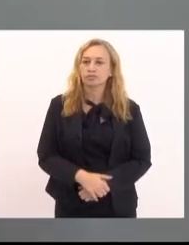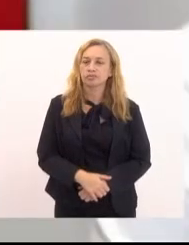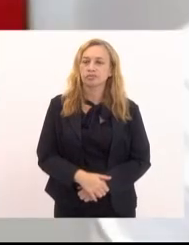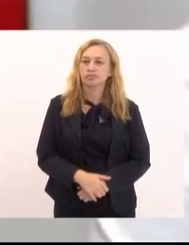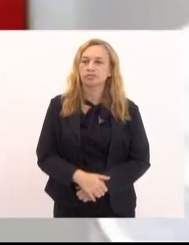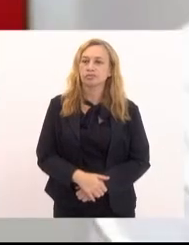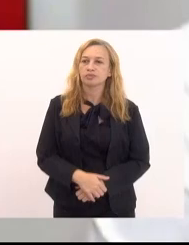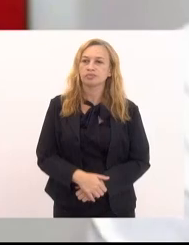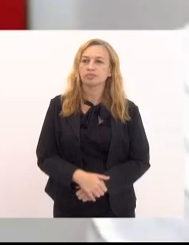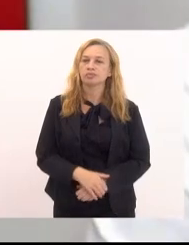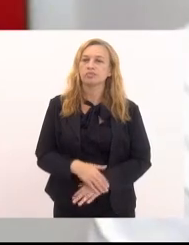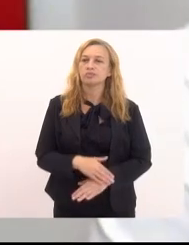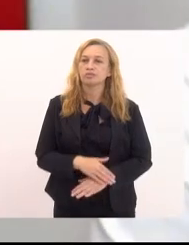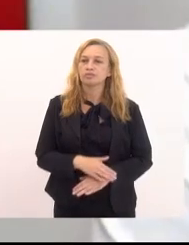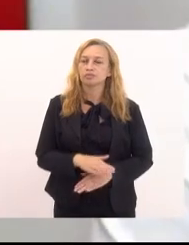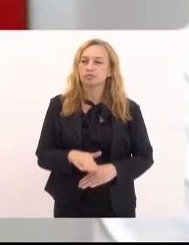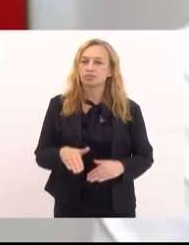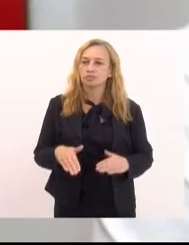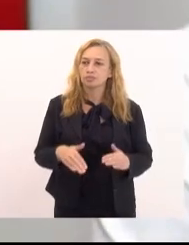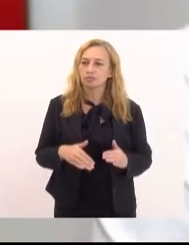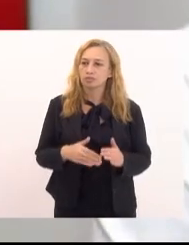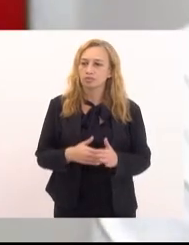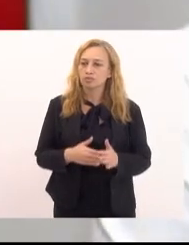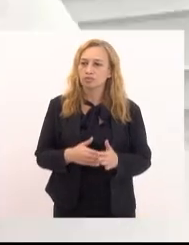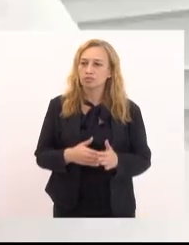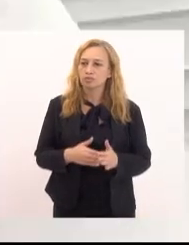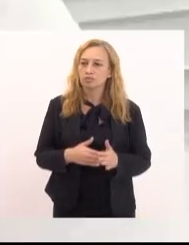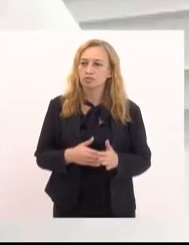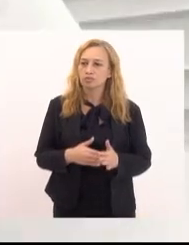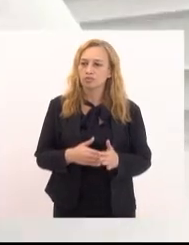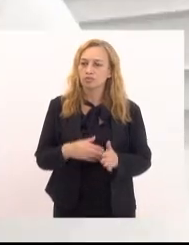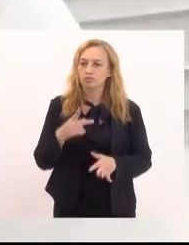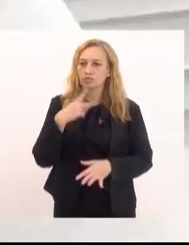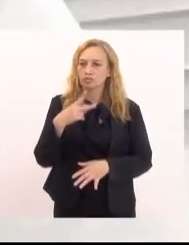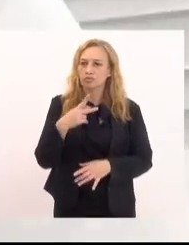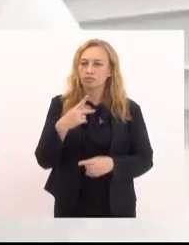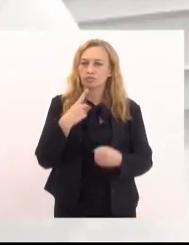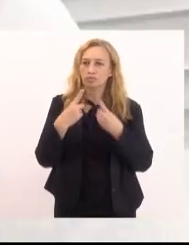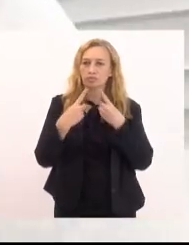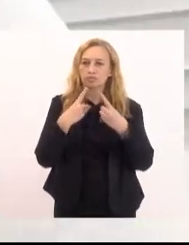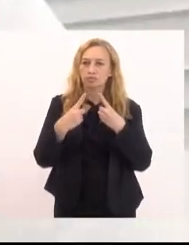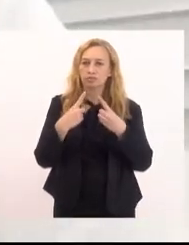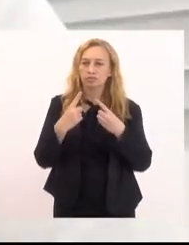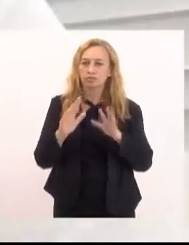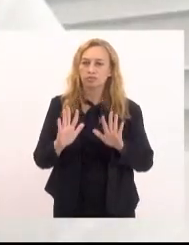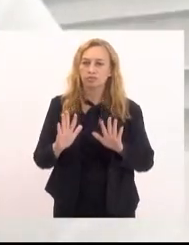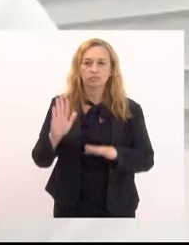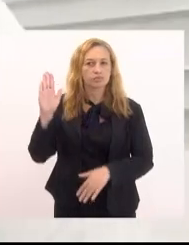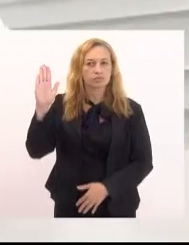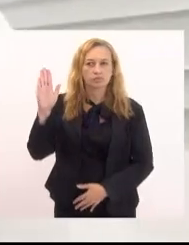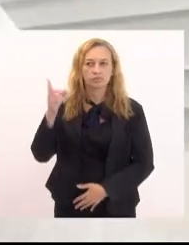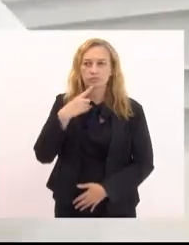Com os pareceres emitidos em discussão. Discutir,